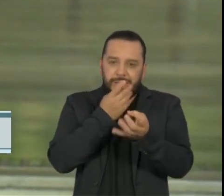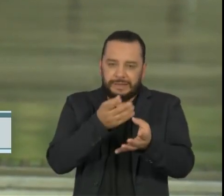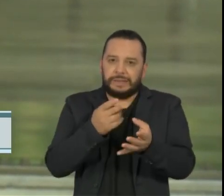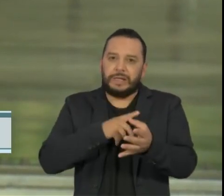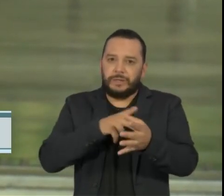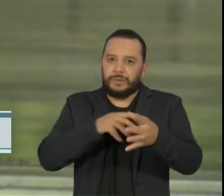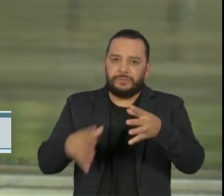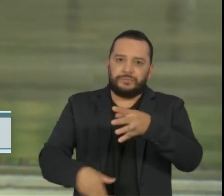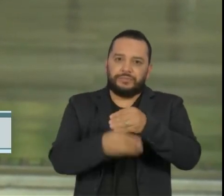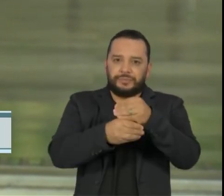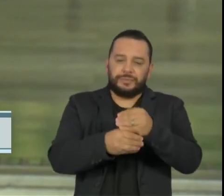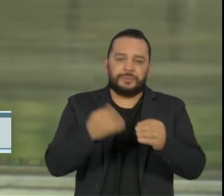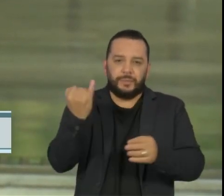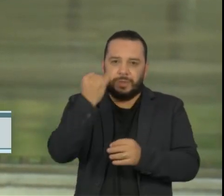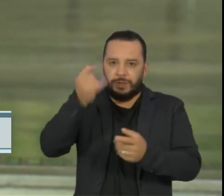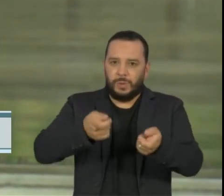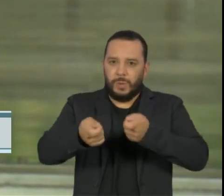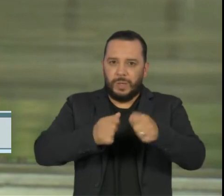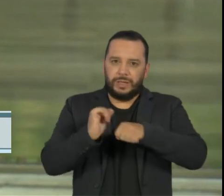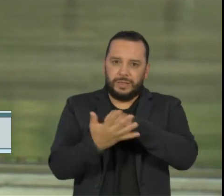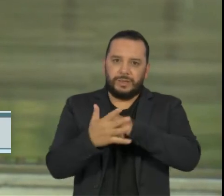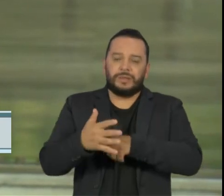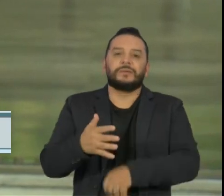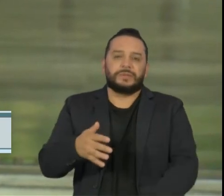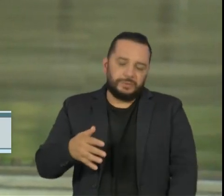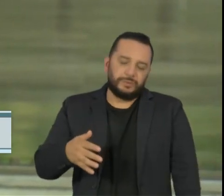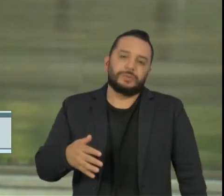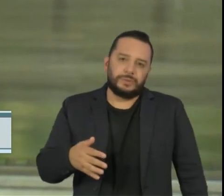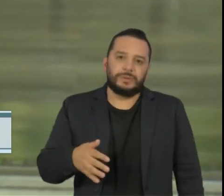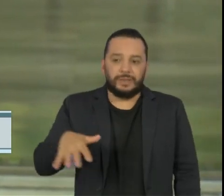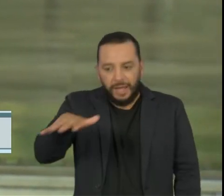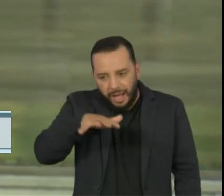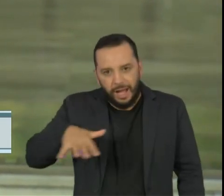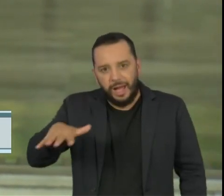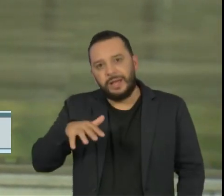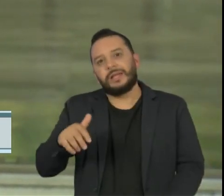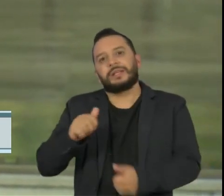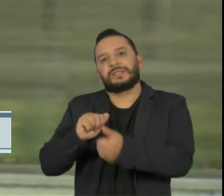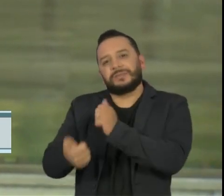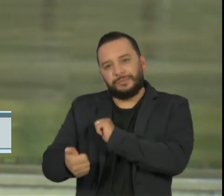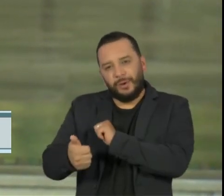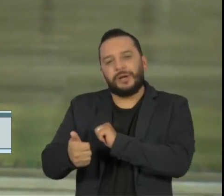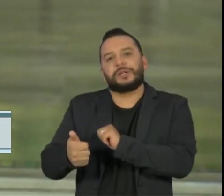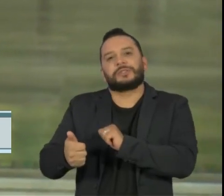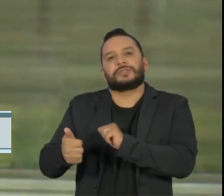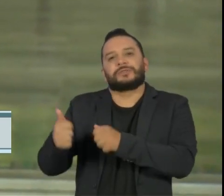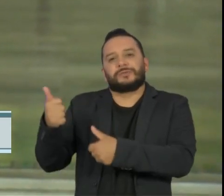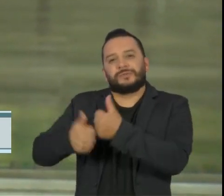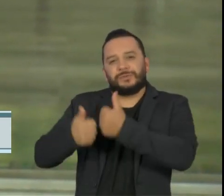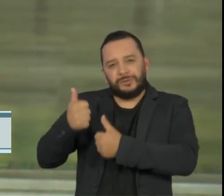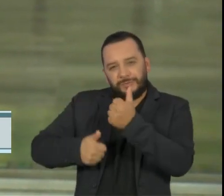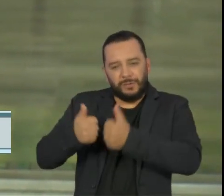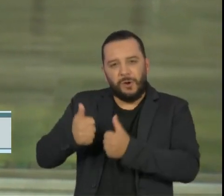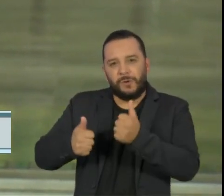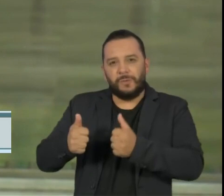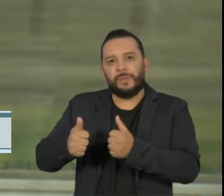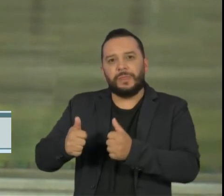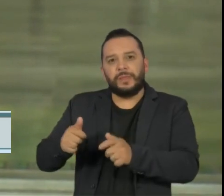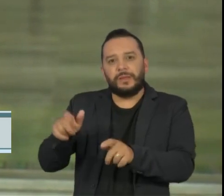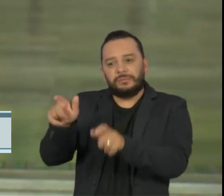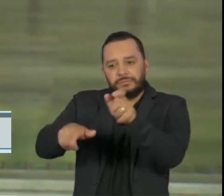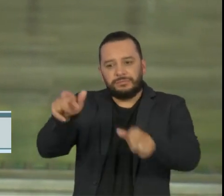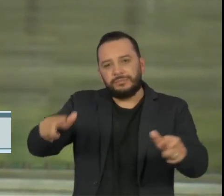adicional importante no controle de saúde de atletas, comissão técnica e outros profissionais que